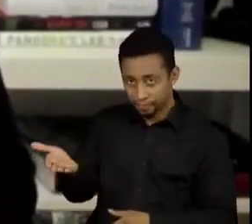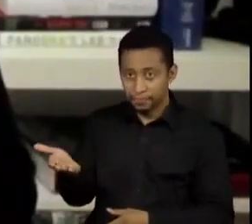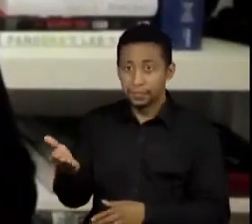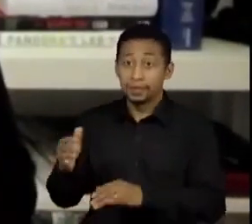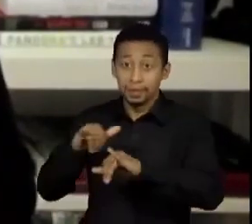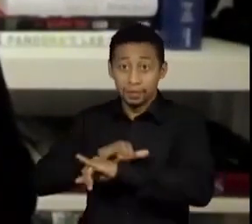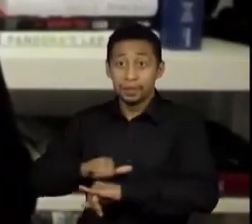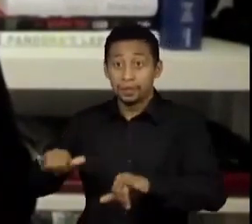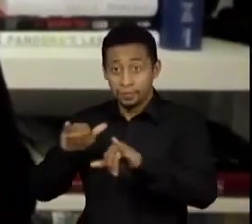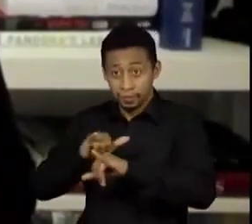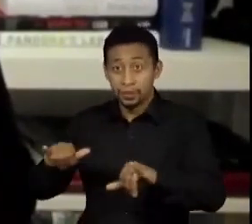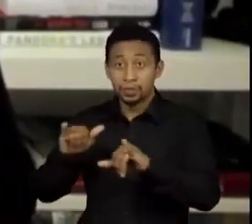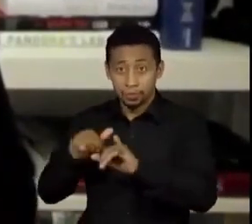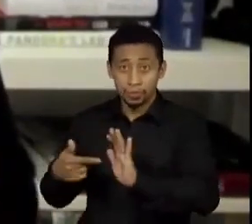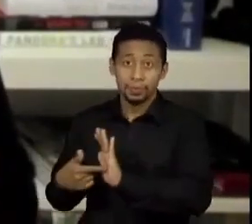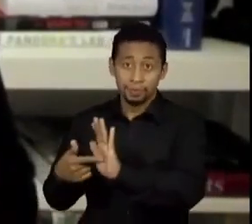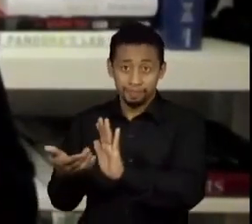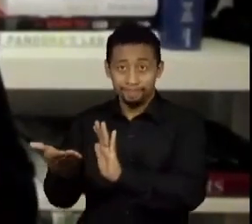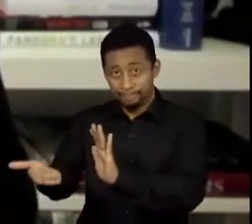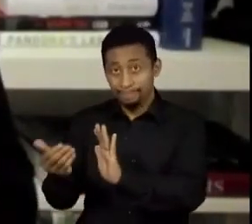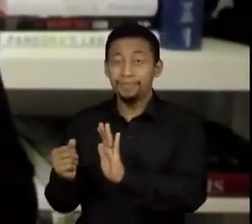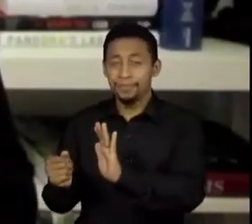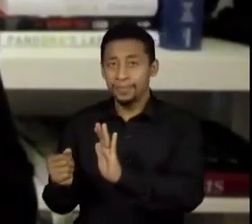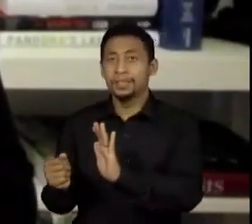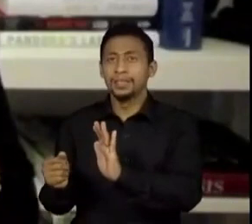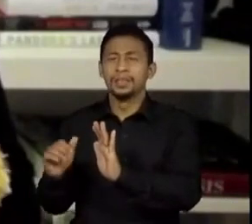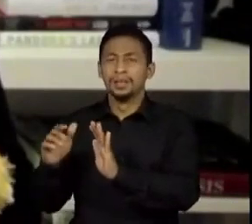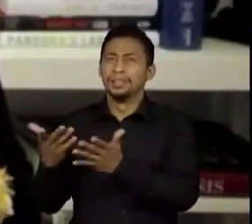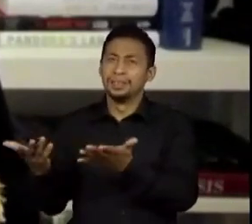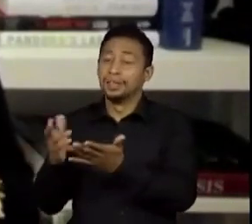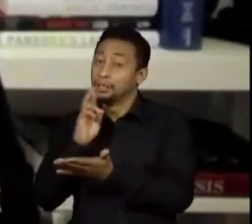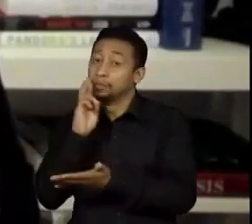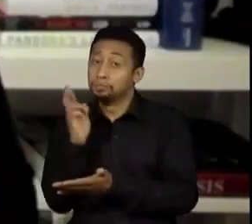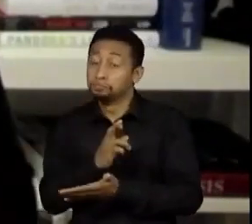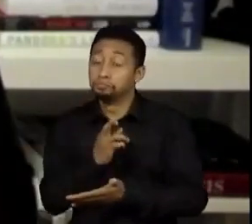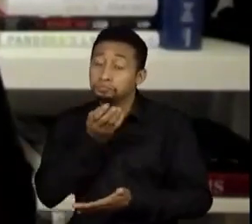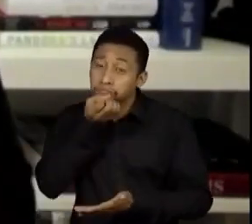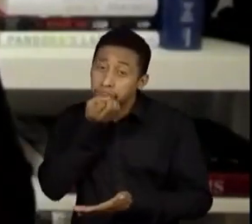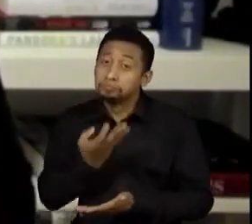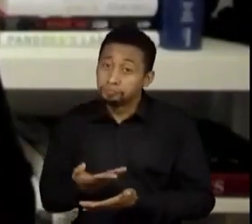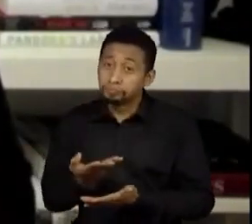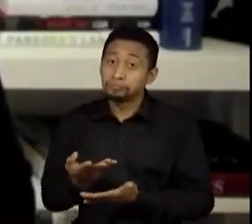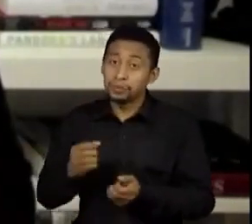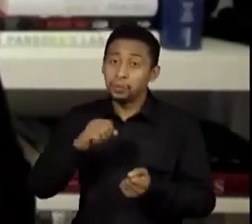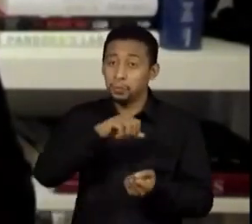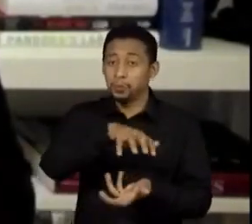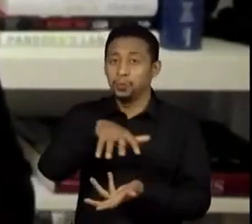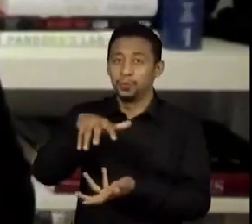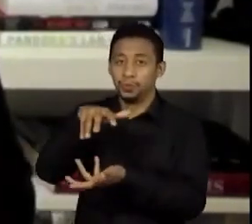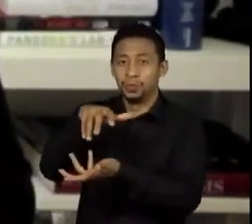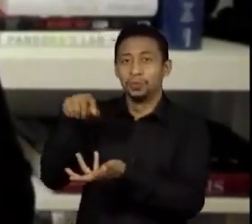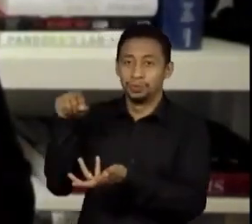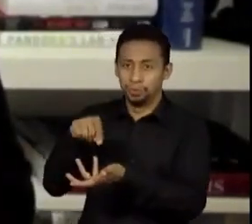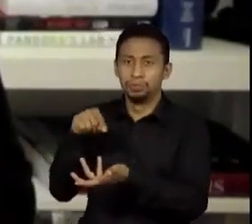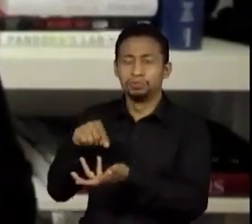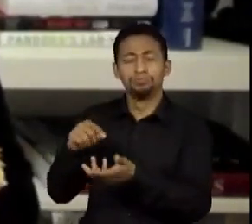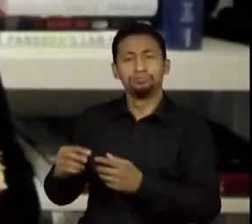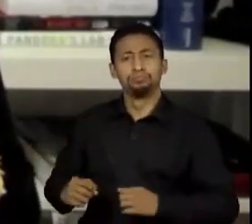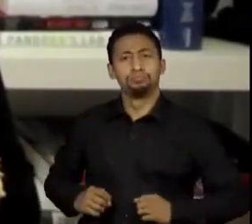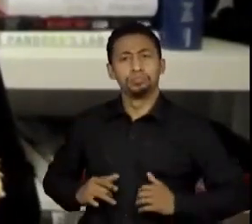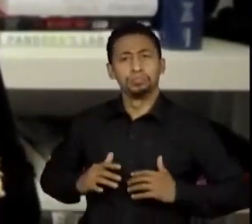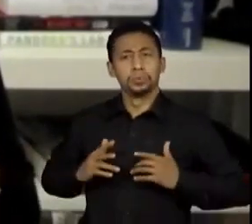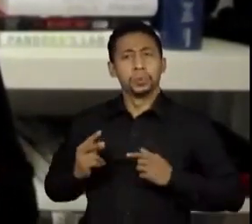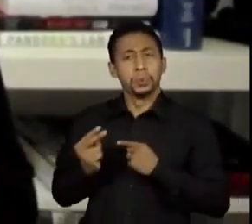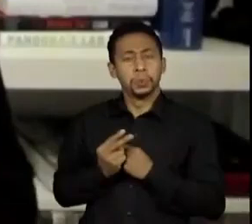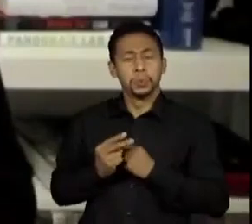foram anunciados. E, na verdade, nós ficamos, acho que é um resultado muito bom para a população mundial, porque ela tem uma eficácia excelente para